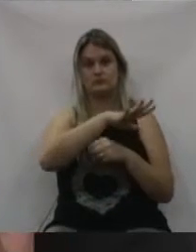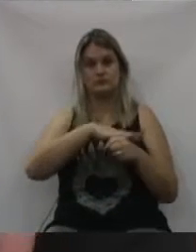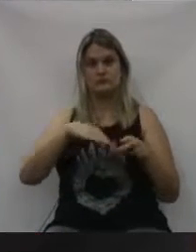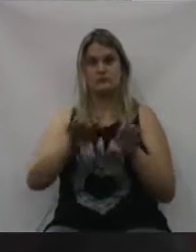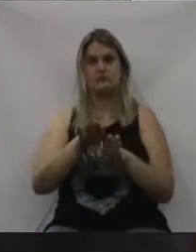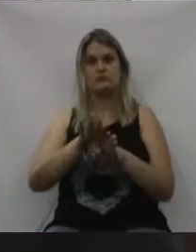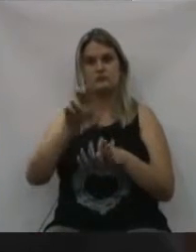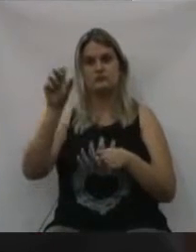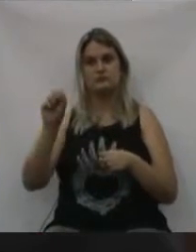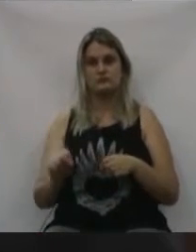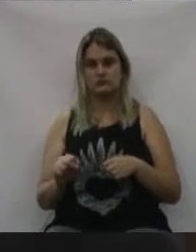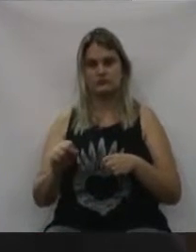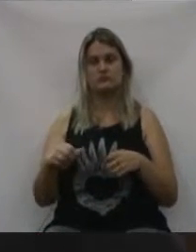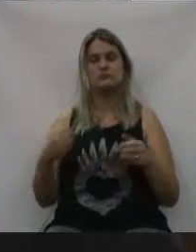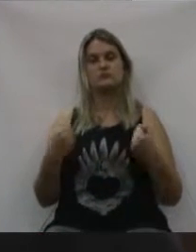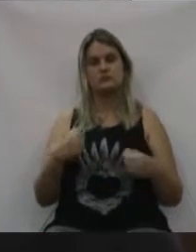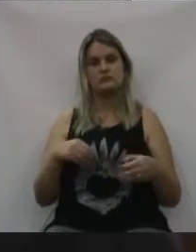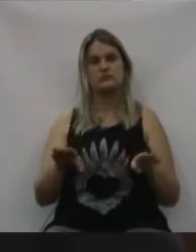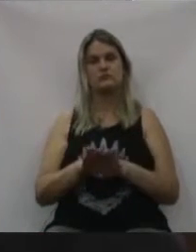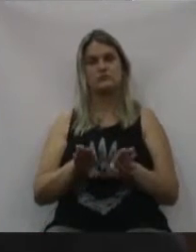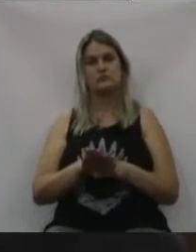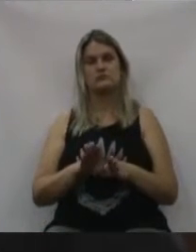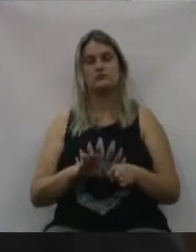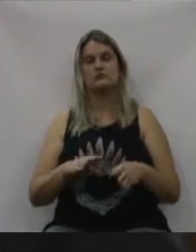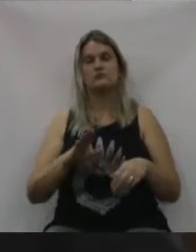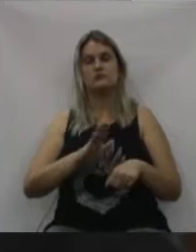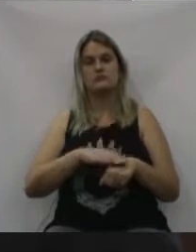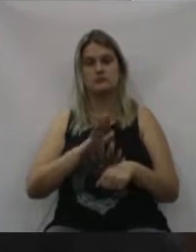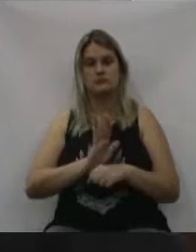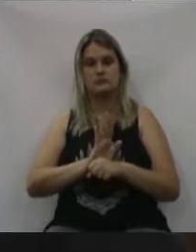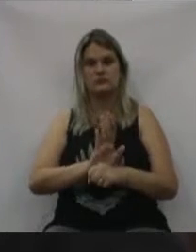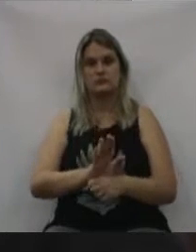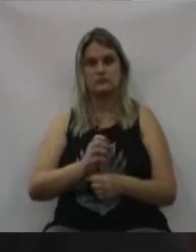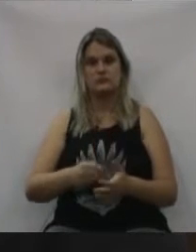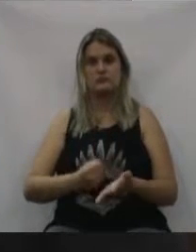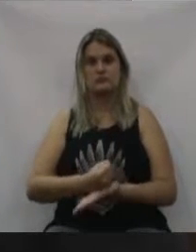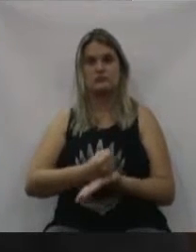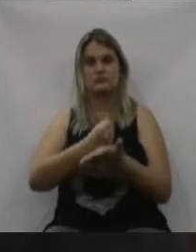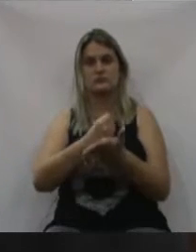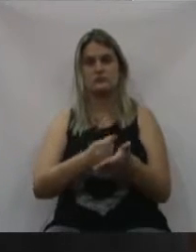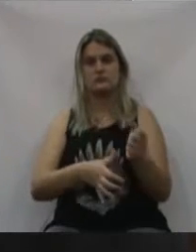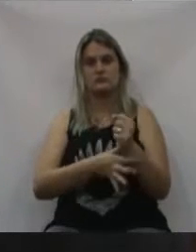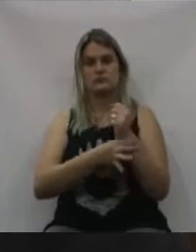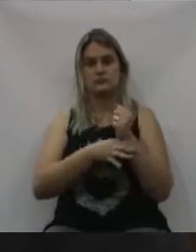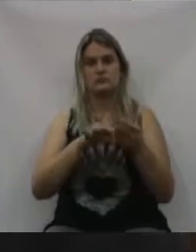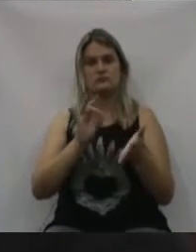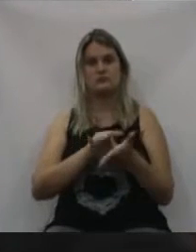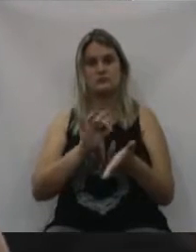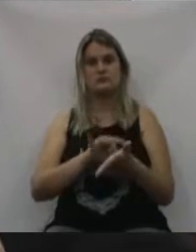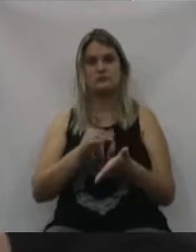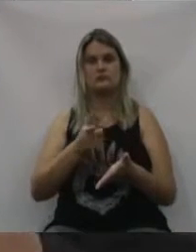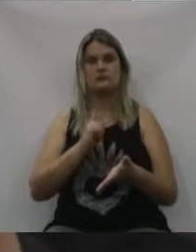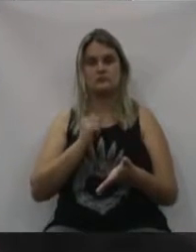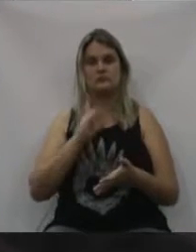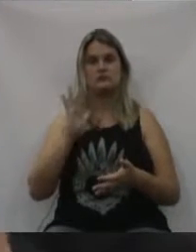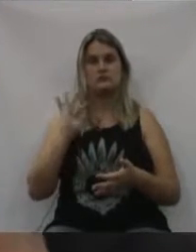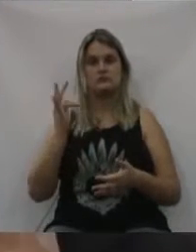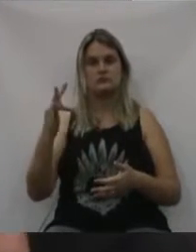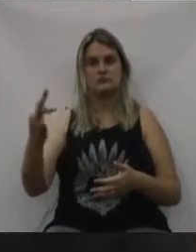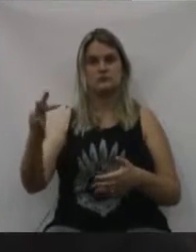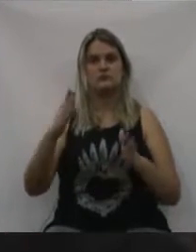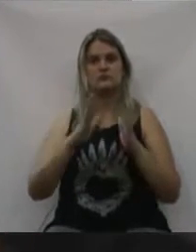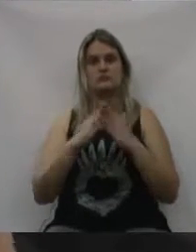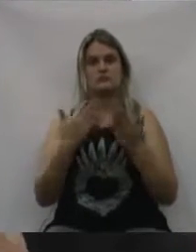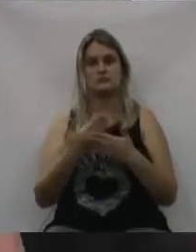região sul também não poderia ficar de fora por uma questão eh de segurança mesmo onde tem eh as